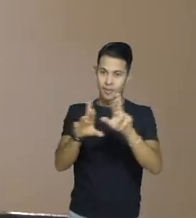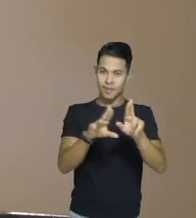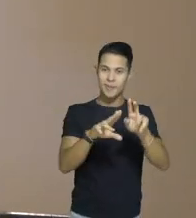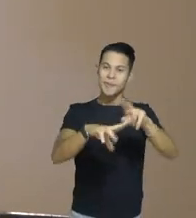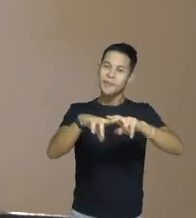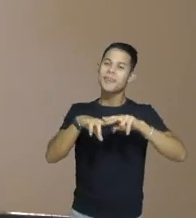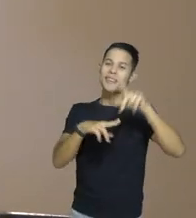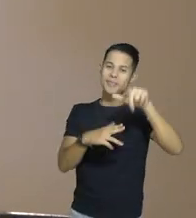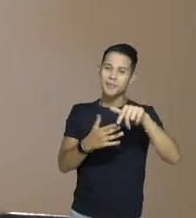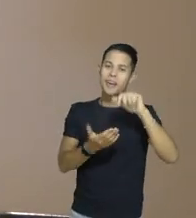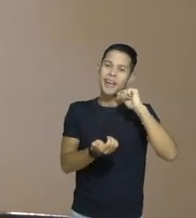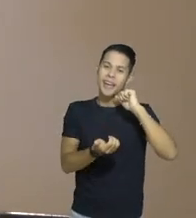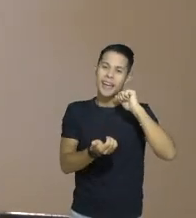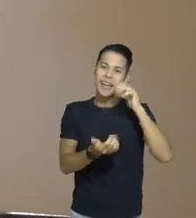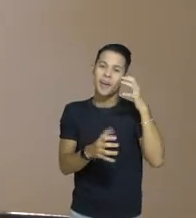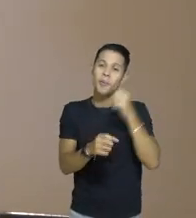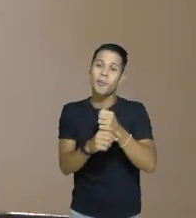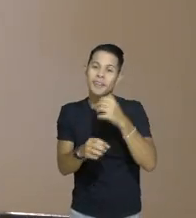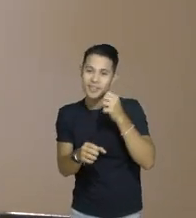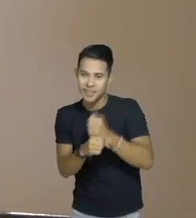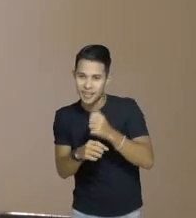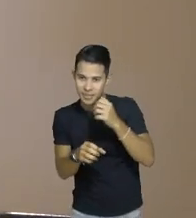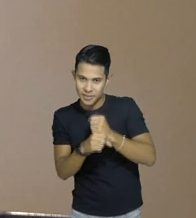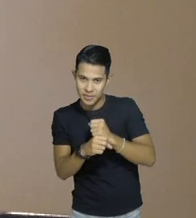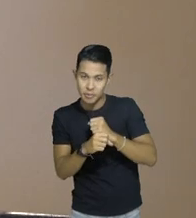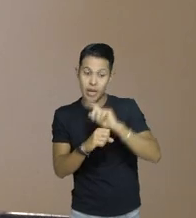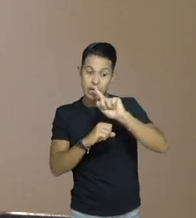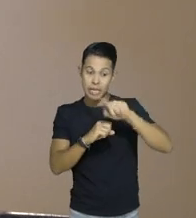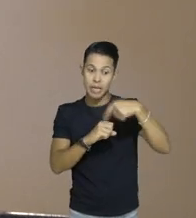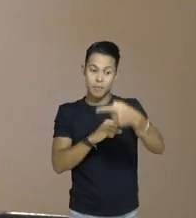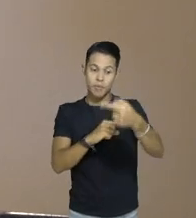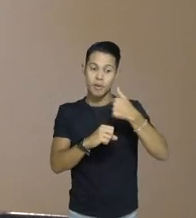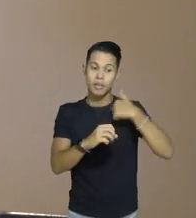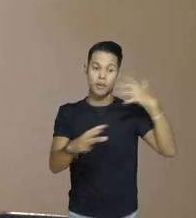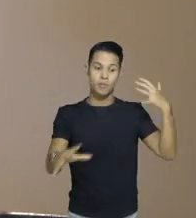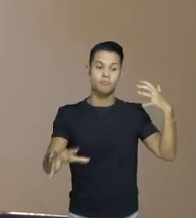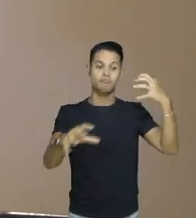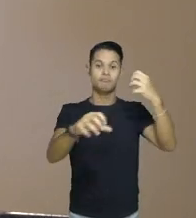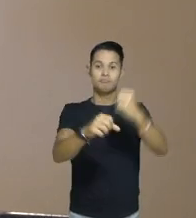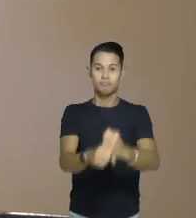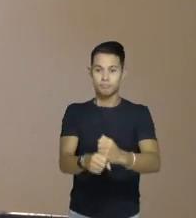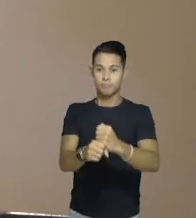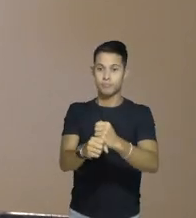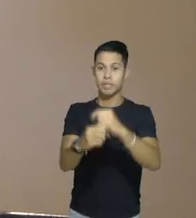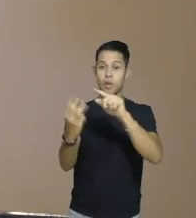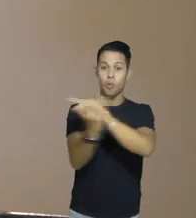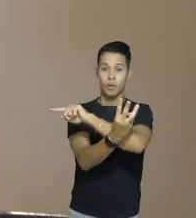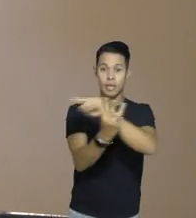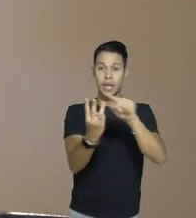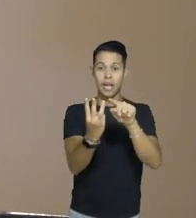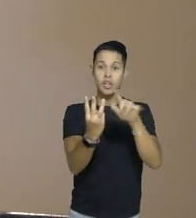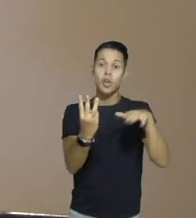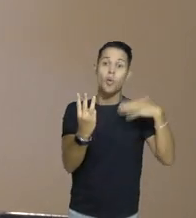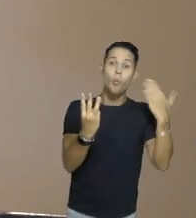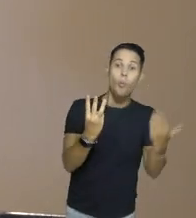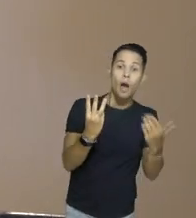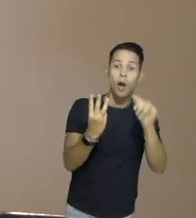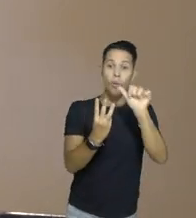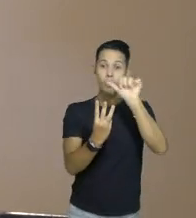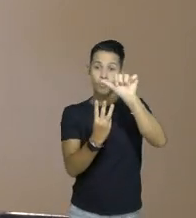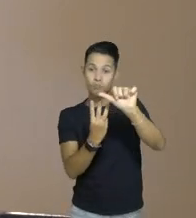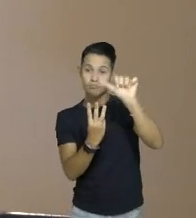na análise final, que eu vou fazer a qualificação, eu vou juntar quais os testes que apresentou alteração, se é que vai dar uma